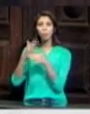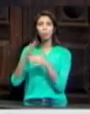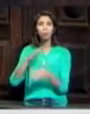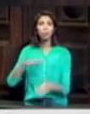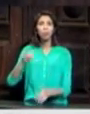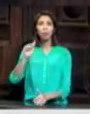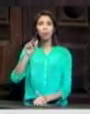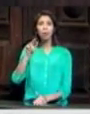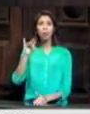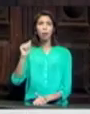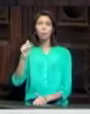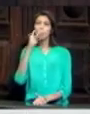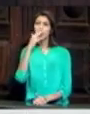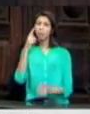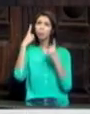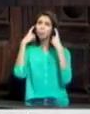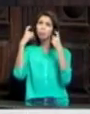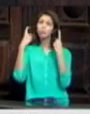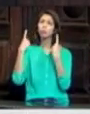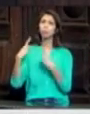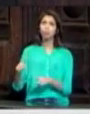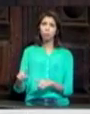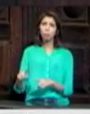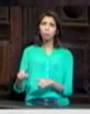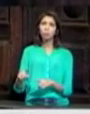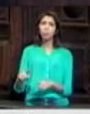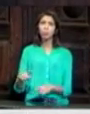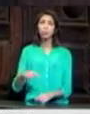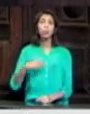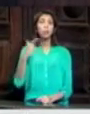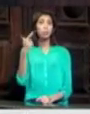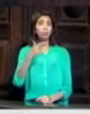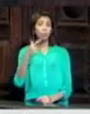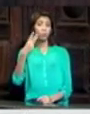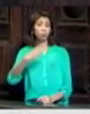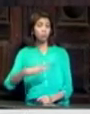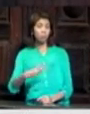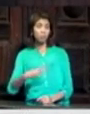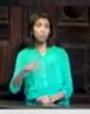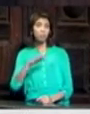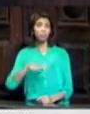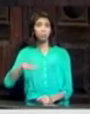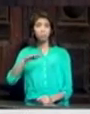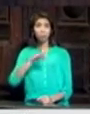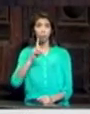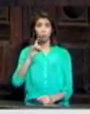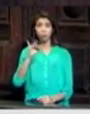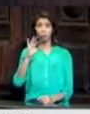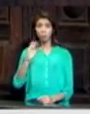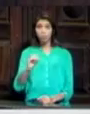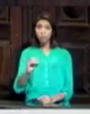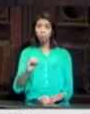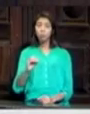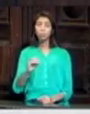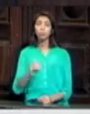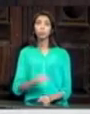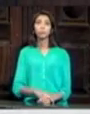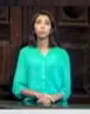ao município de Araruama. O segundo e o terceiro distrito, São Vicente e Morro